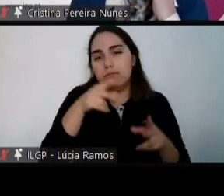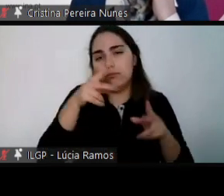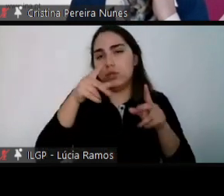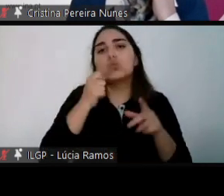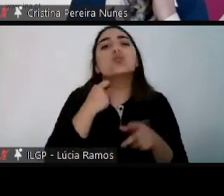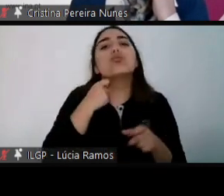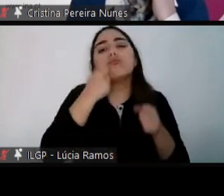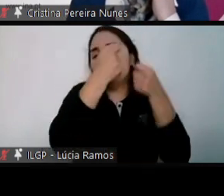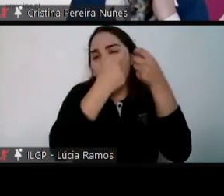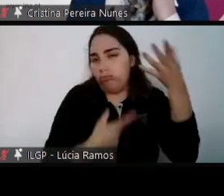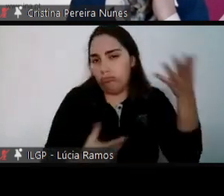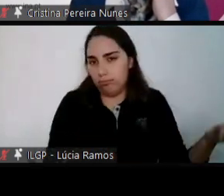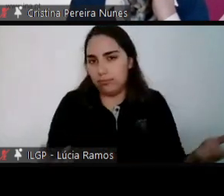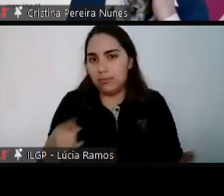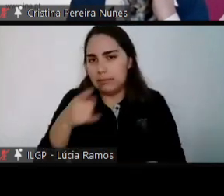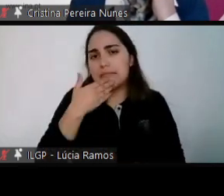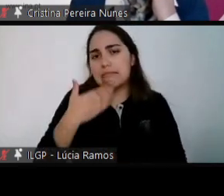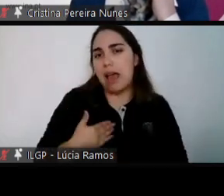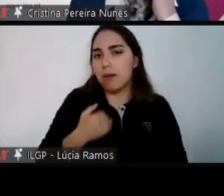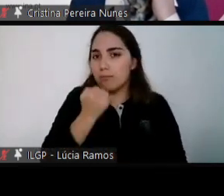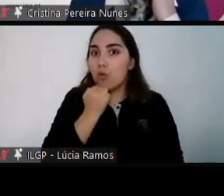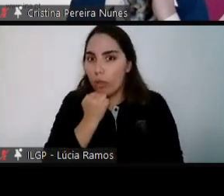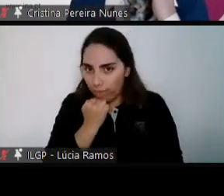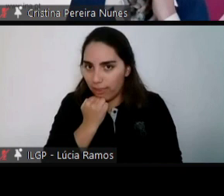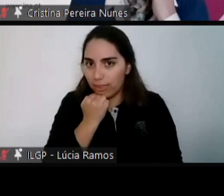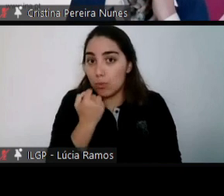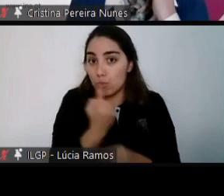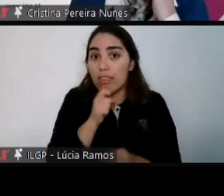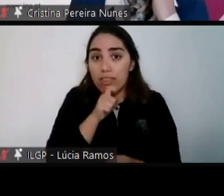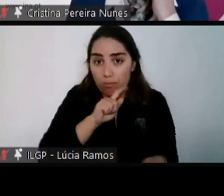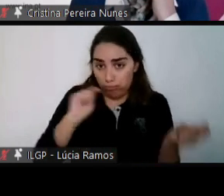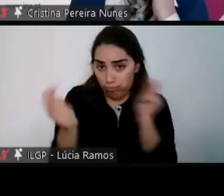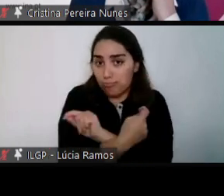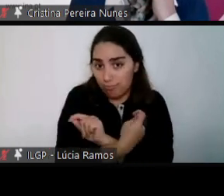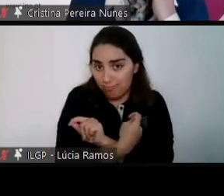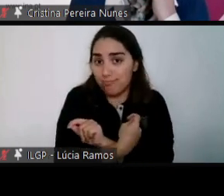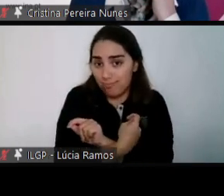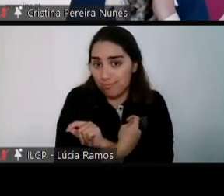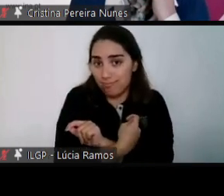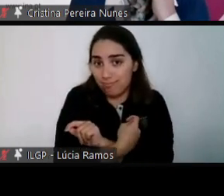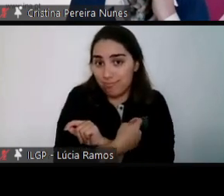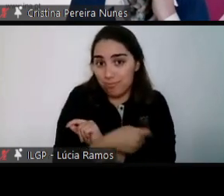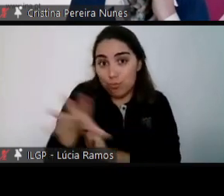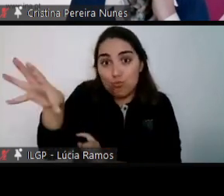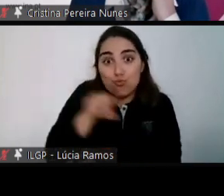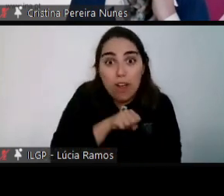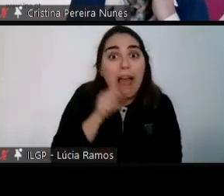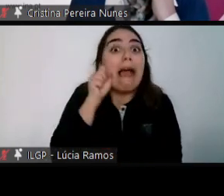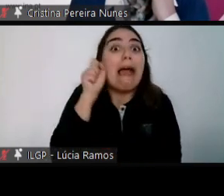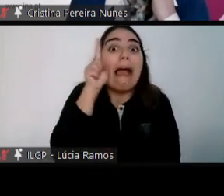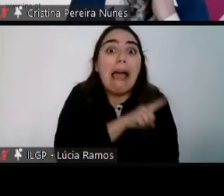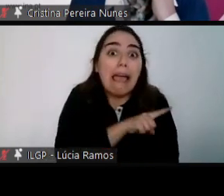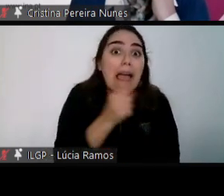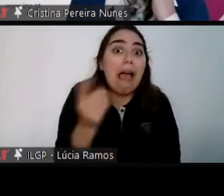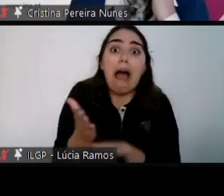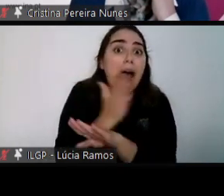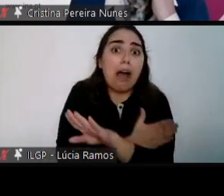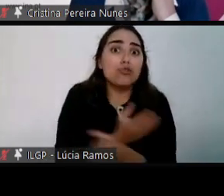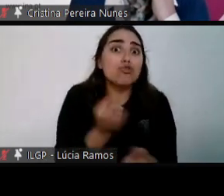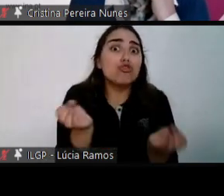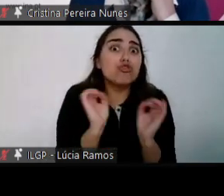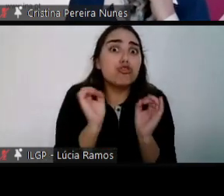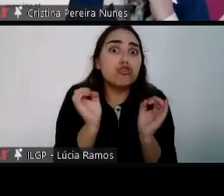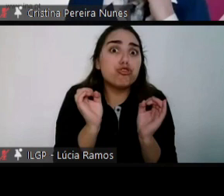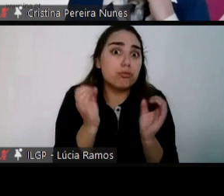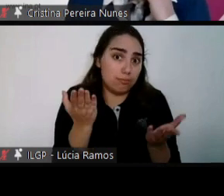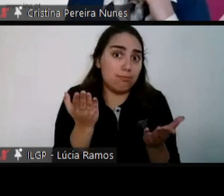acontecer. E deixa-me contente porque, de facto, estamos a conseguir inverter e estamos a trazer um público que geralmente não vinha, não é? E isto é o aspecto mais